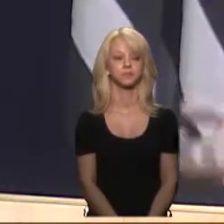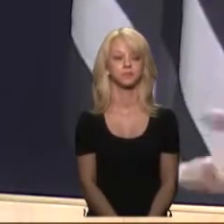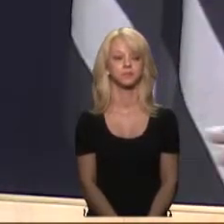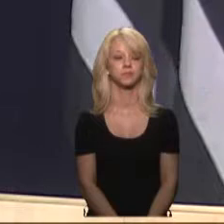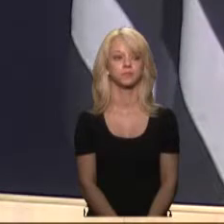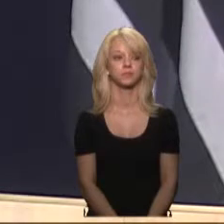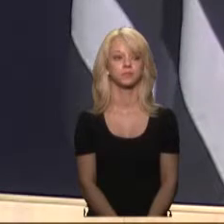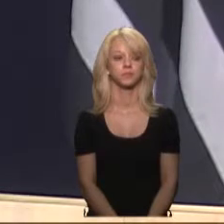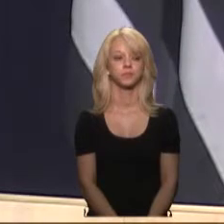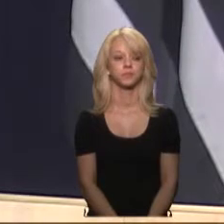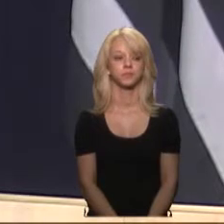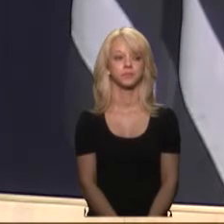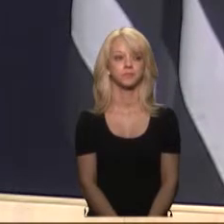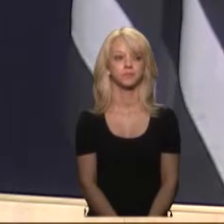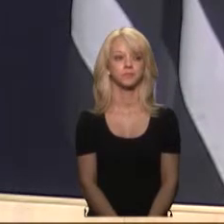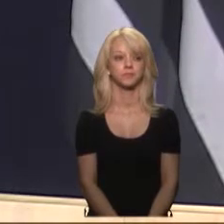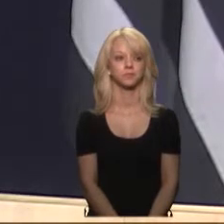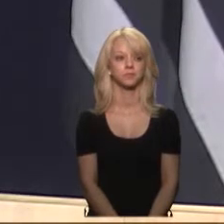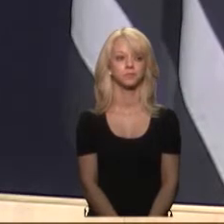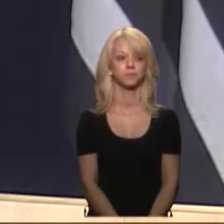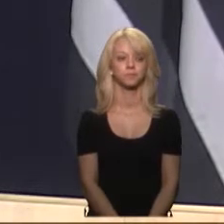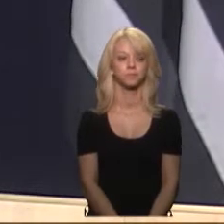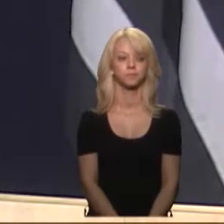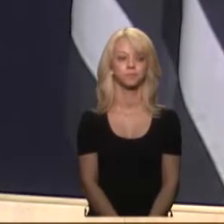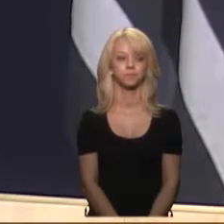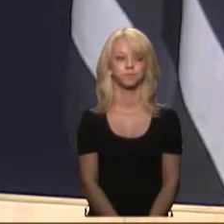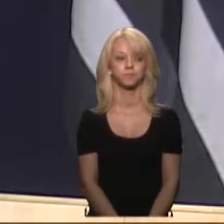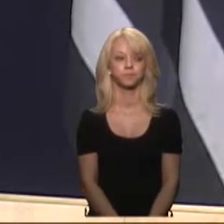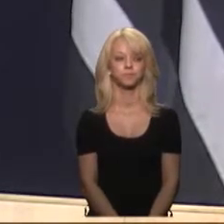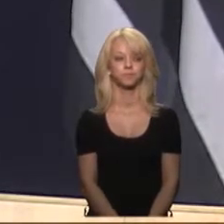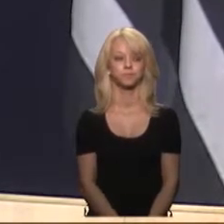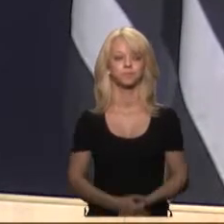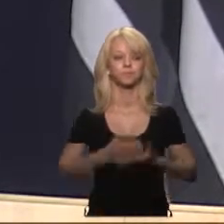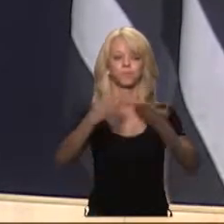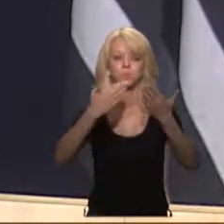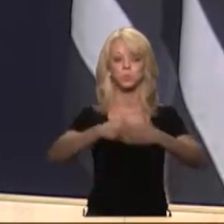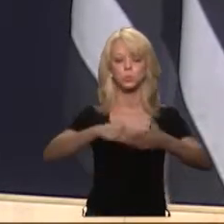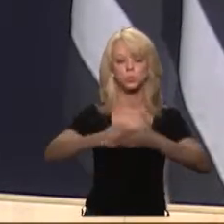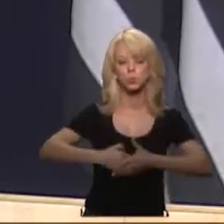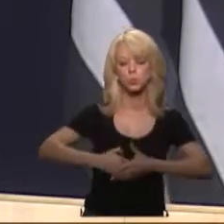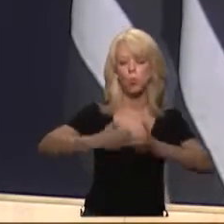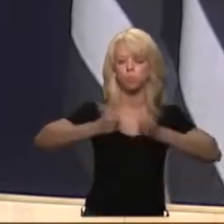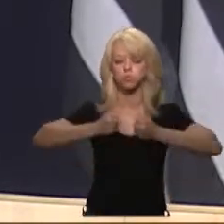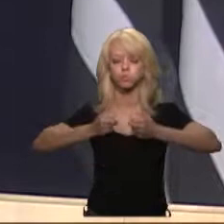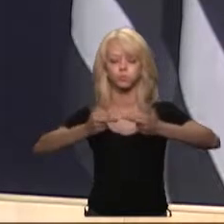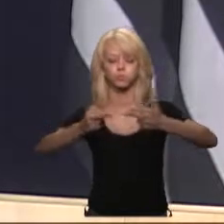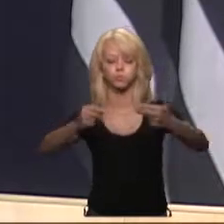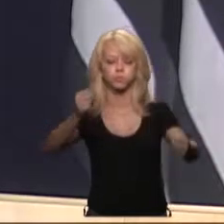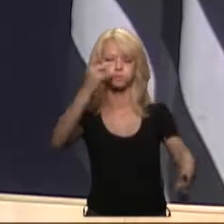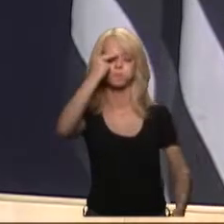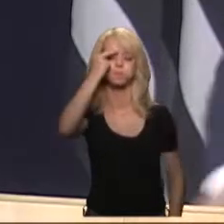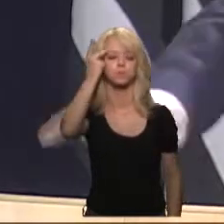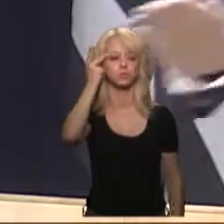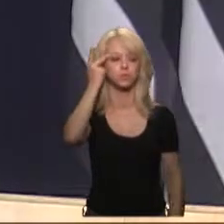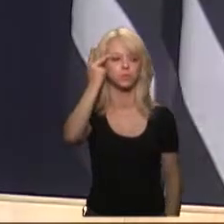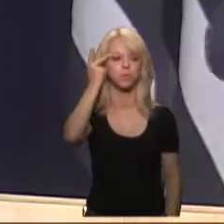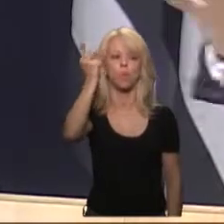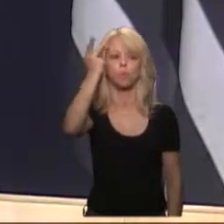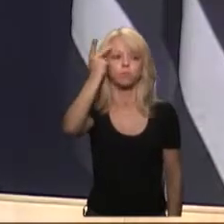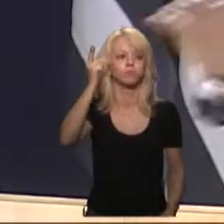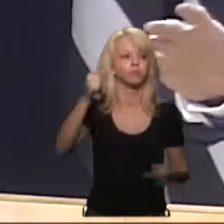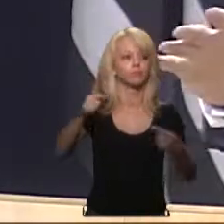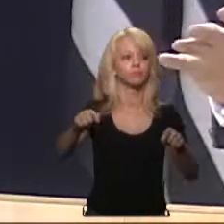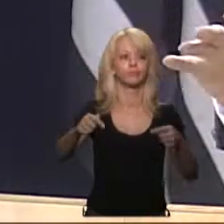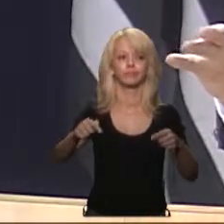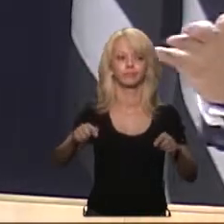toda hora. O mérito e o objeto do direito pretendido pelo vereador Douglas Carbone é o